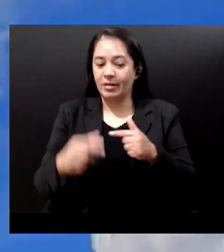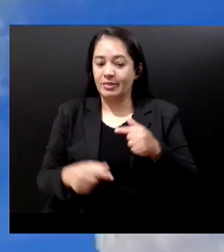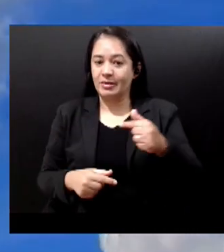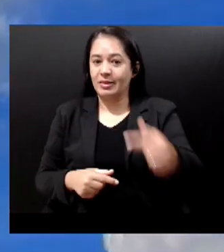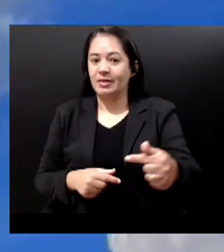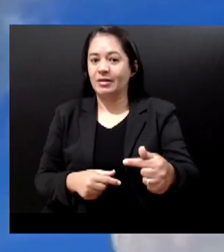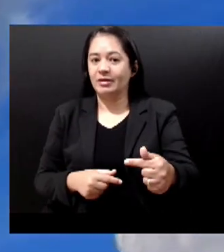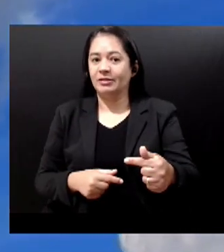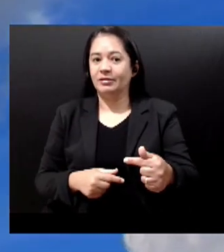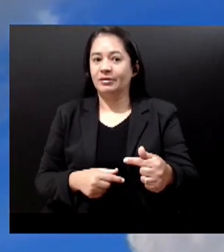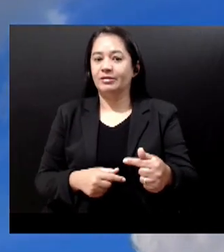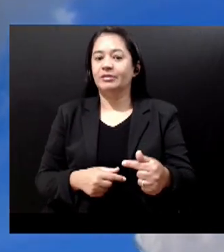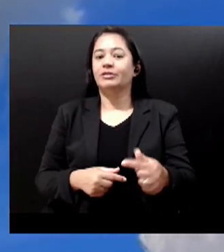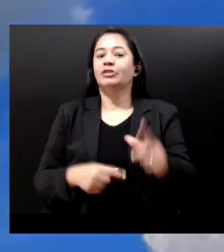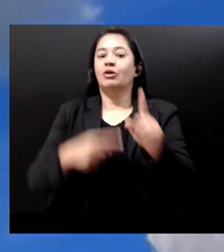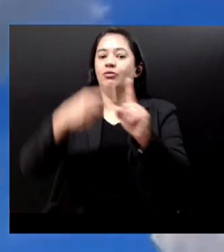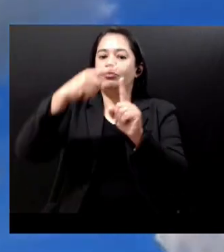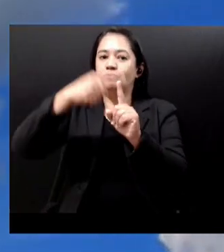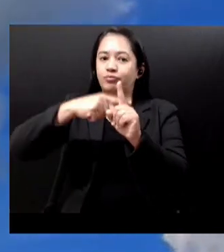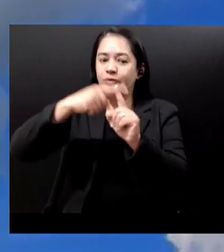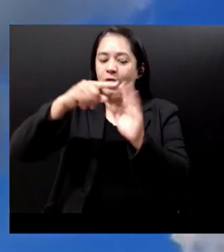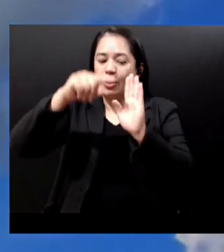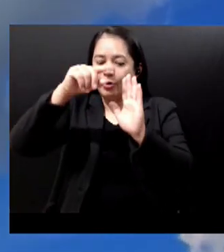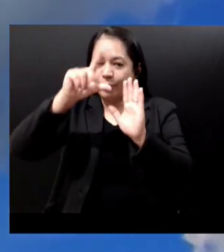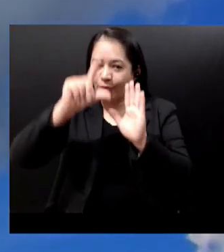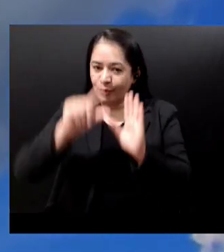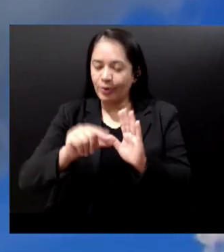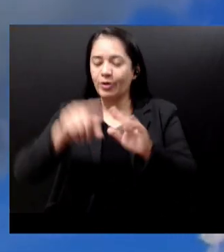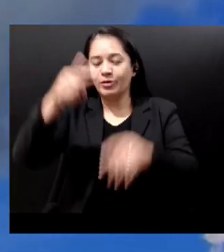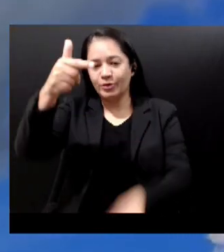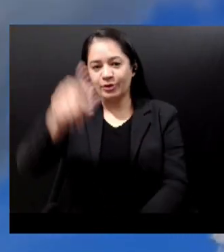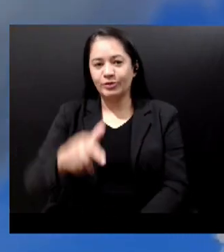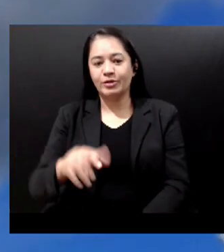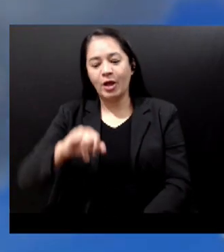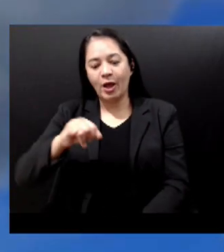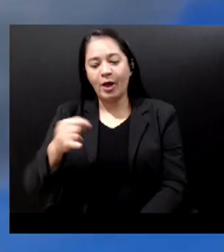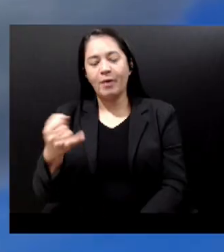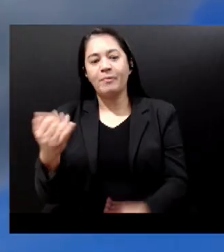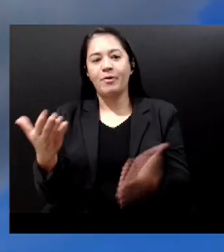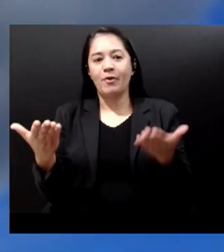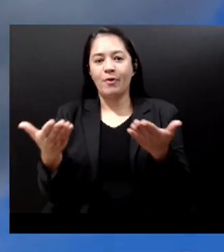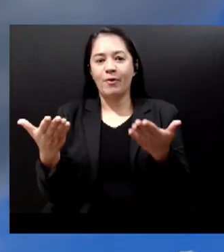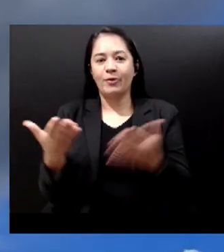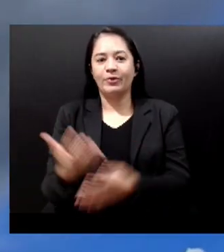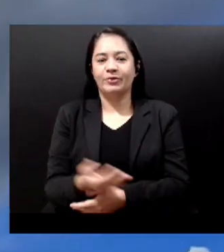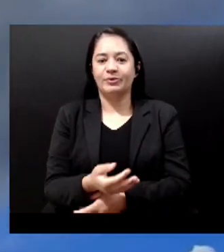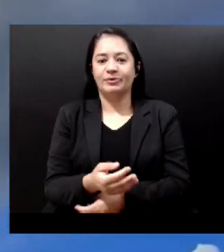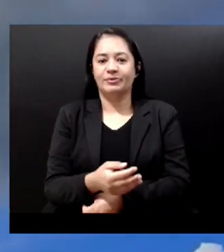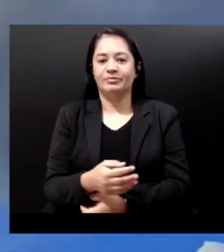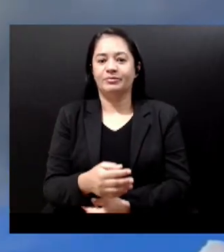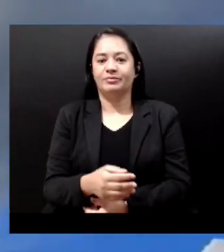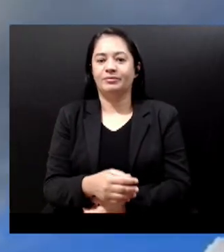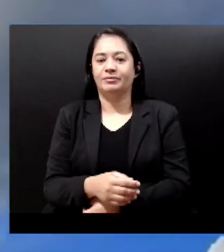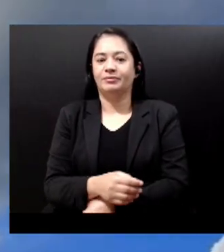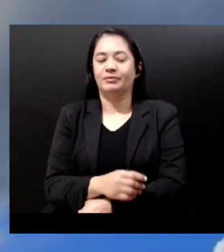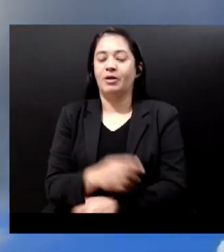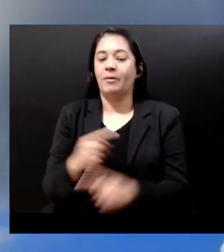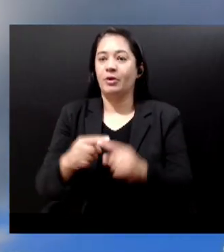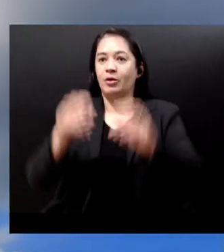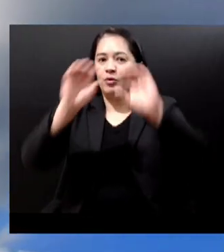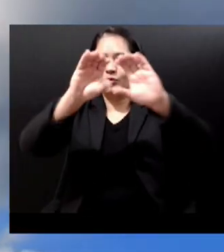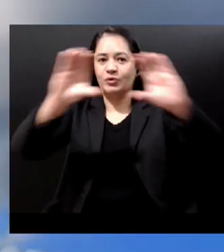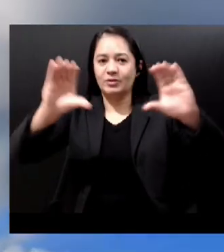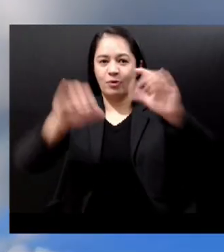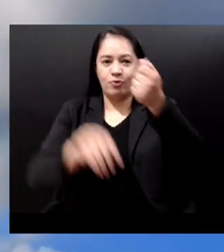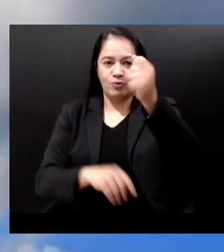baixa novamente. Então vamos curtir o dia de hoje, que tem previsão de céu azul de brigadeiro, bom para